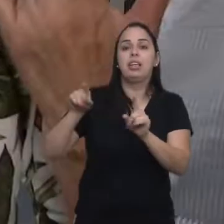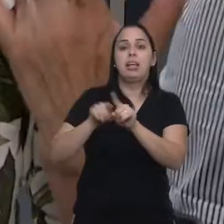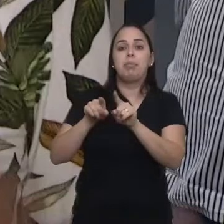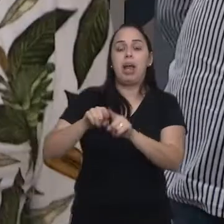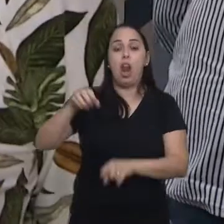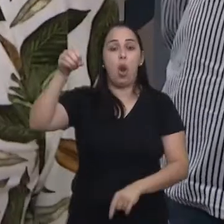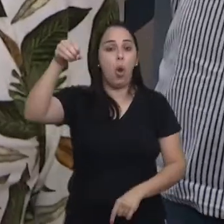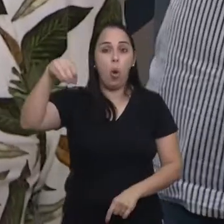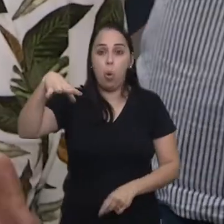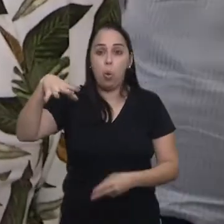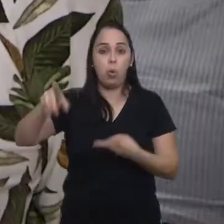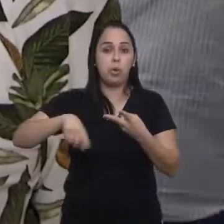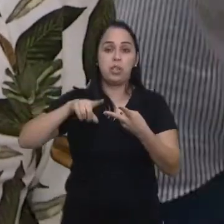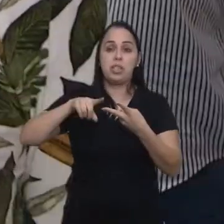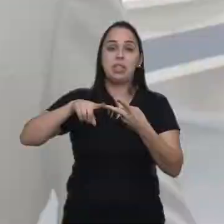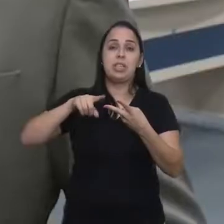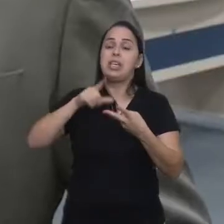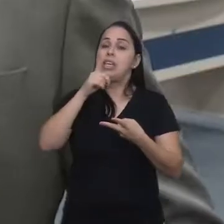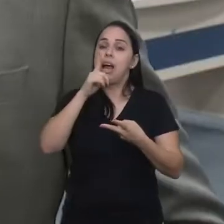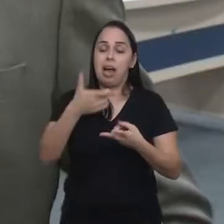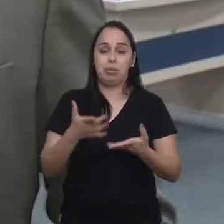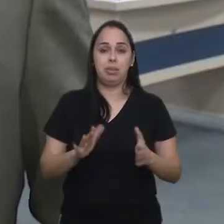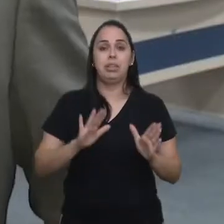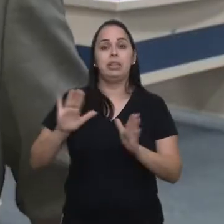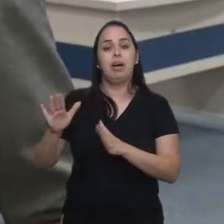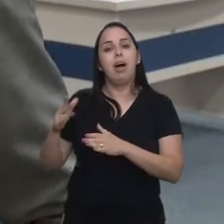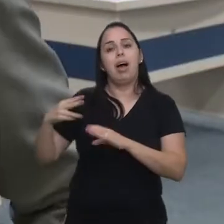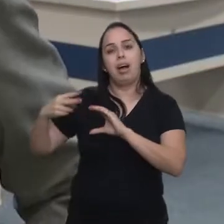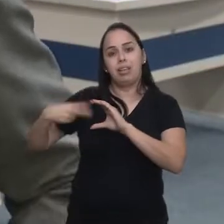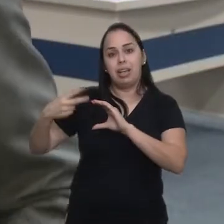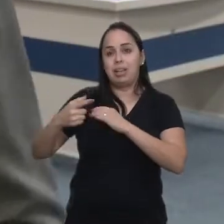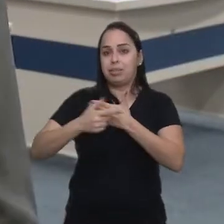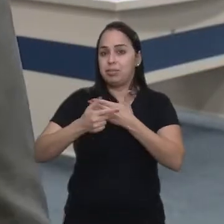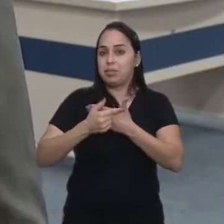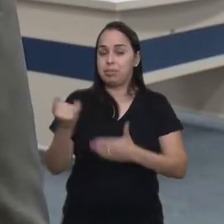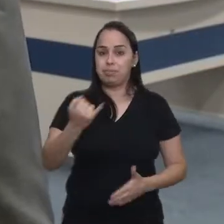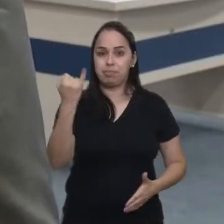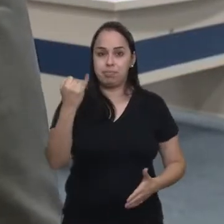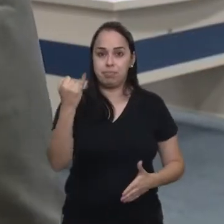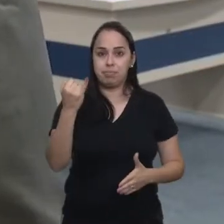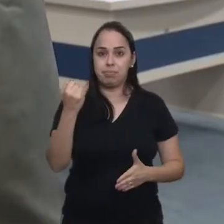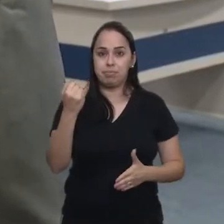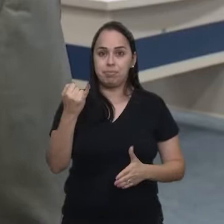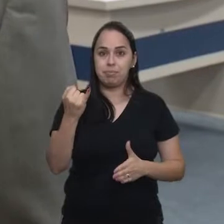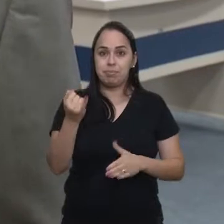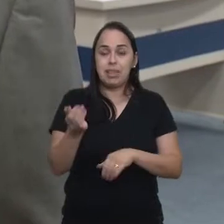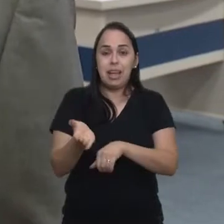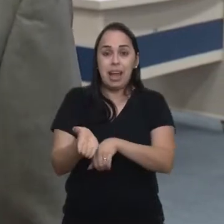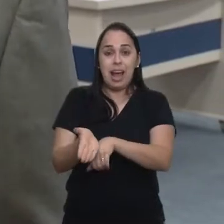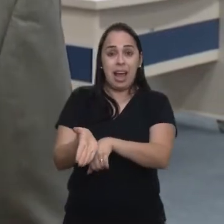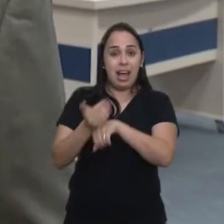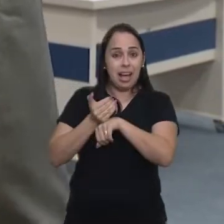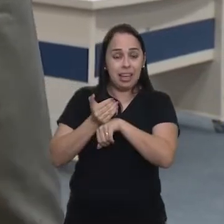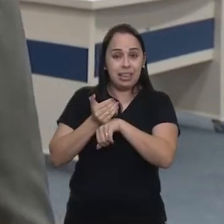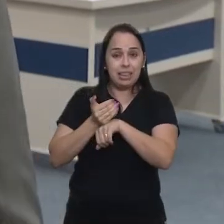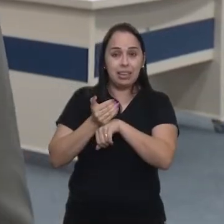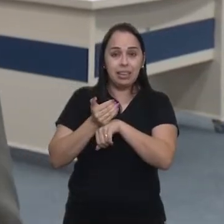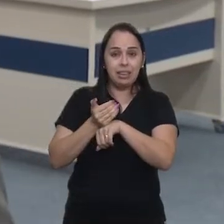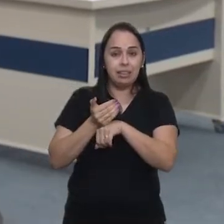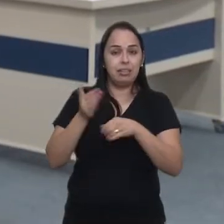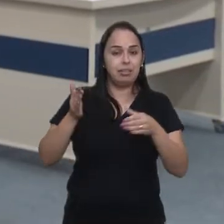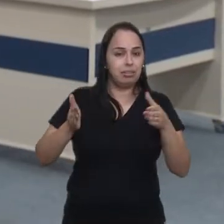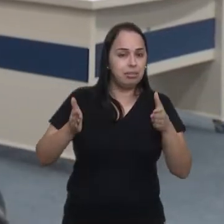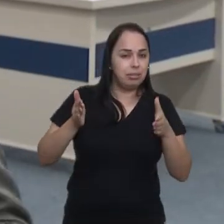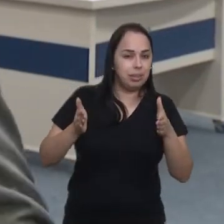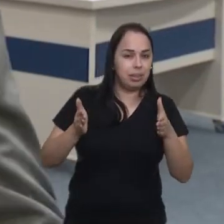água, não vai poder ligar a luz. A Câmara tem um papel fundamental, né, nesse momento de chuvas fortes, né, antecipar um pouco essa época que